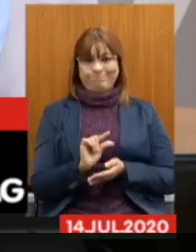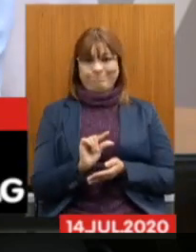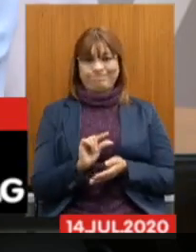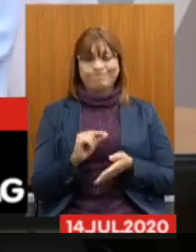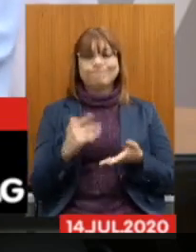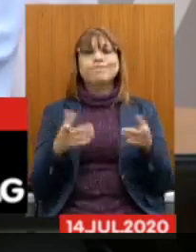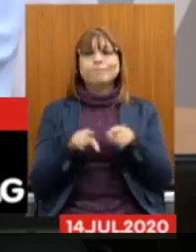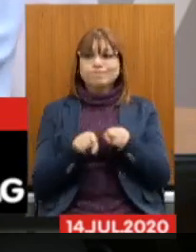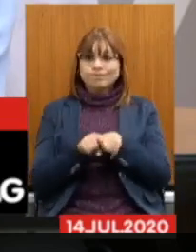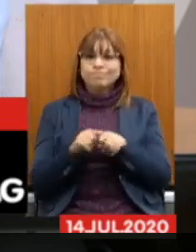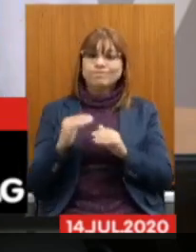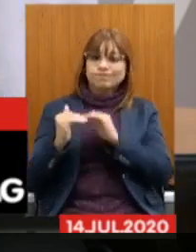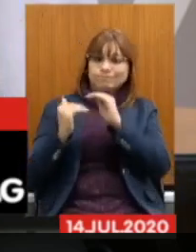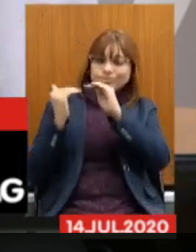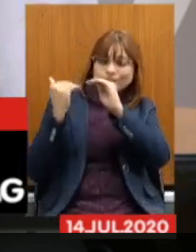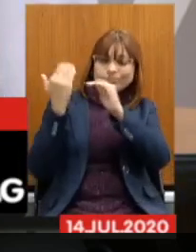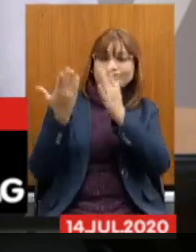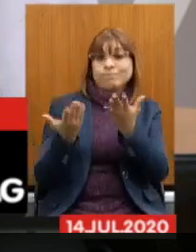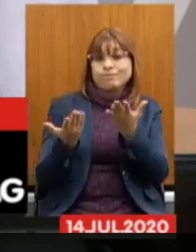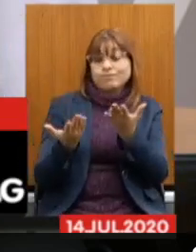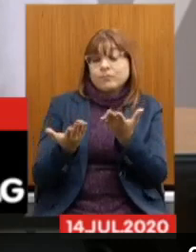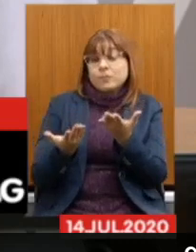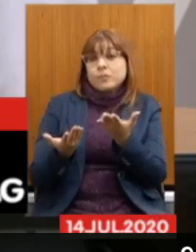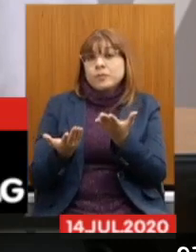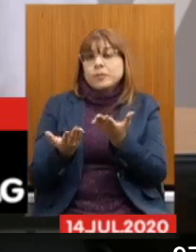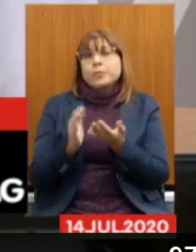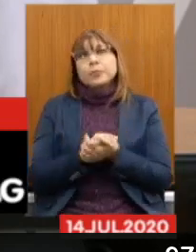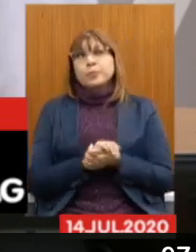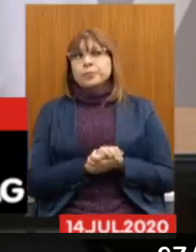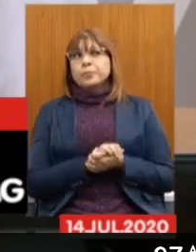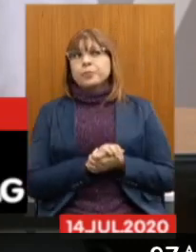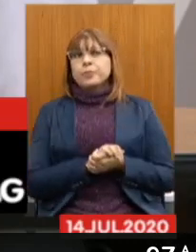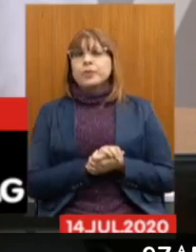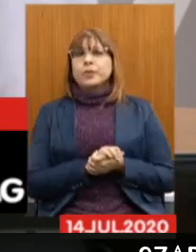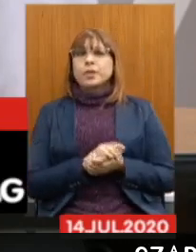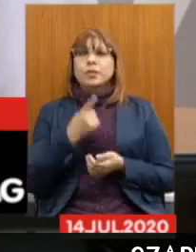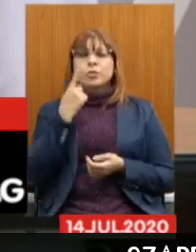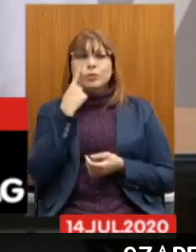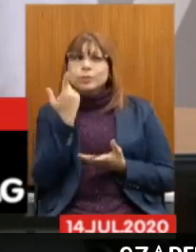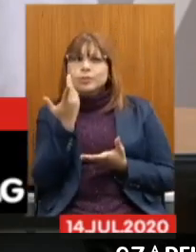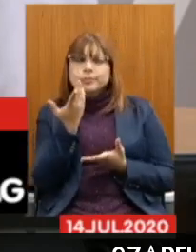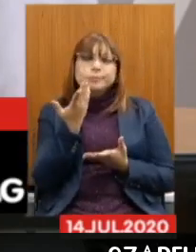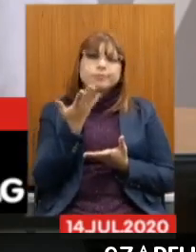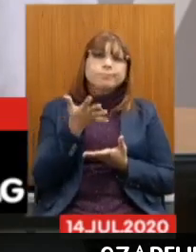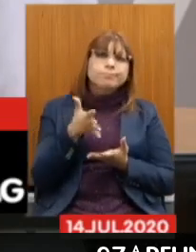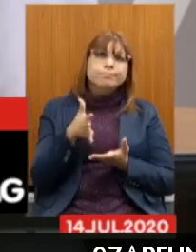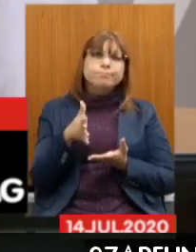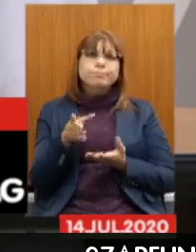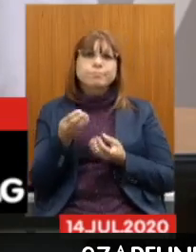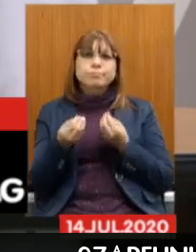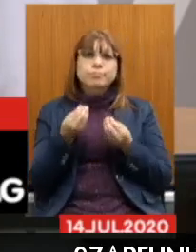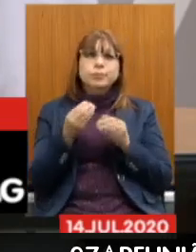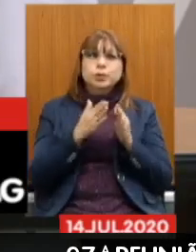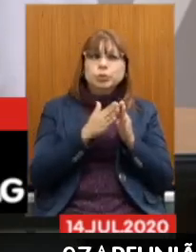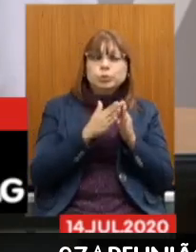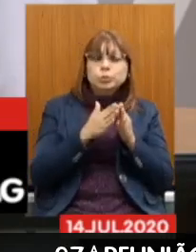Além da progressividade. Quando analisamos com razoabilidade a questão da